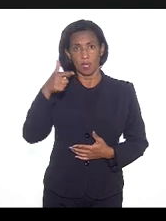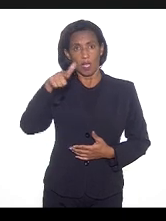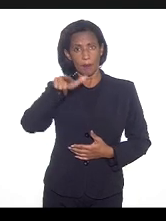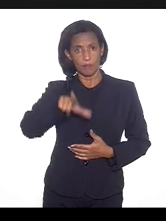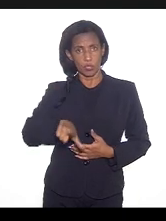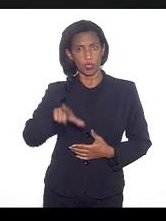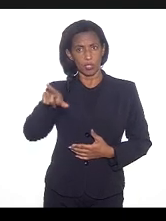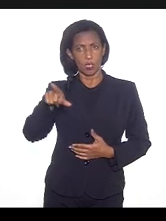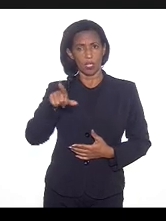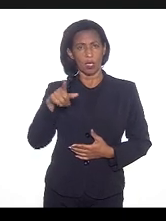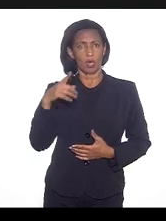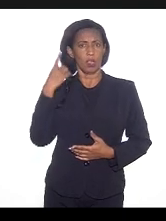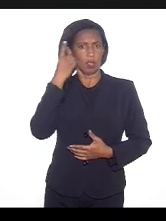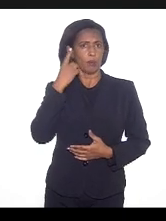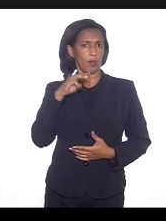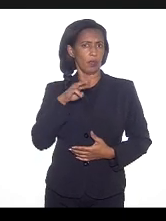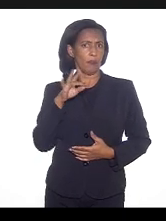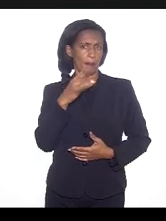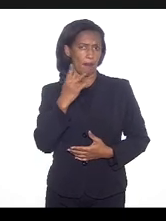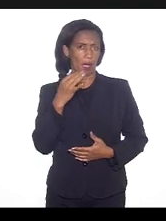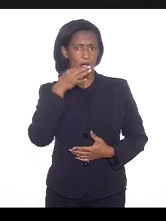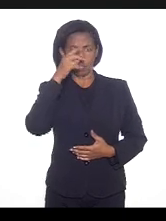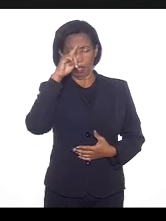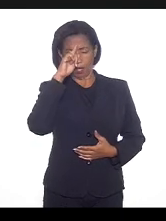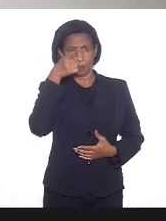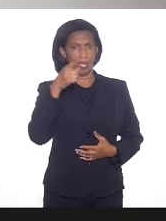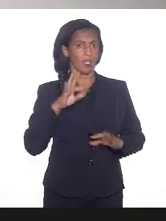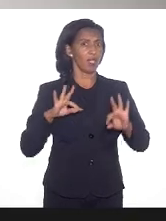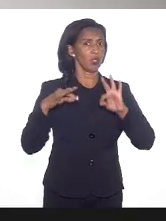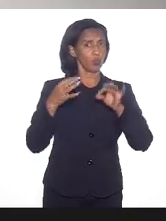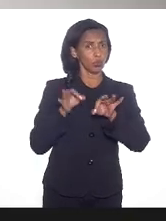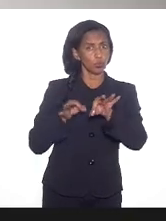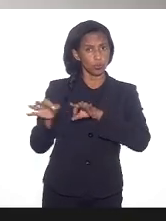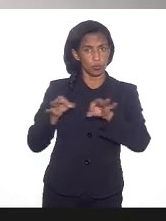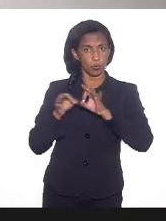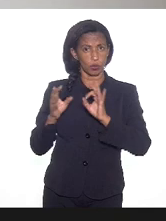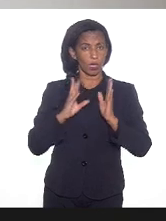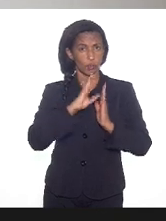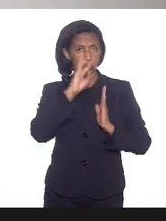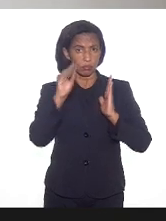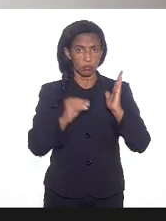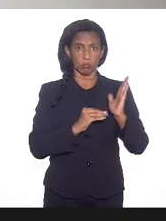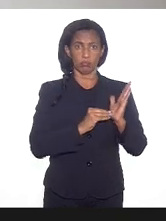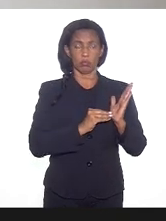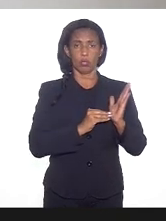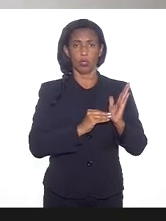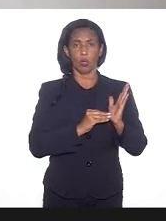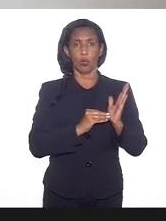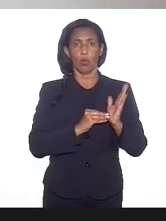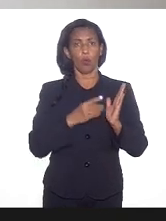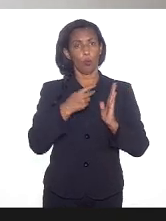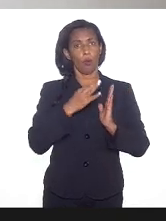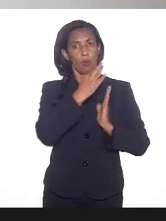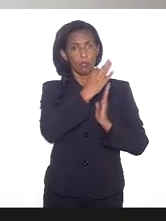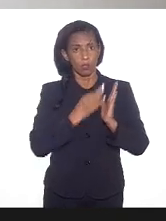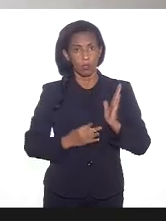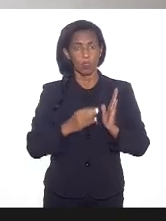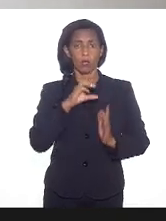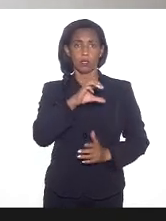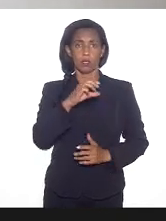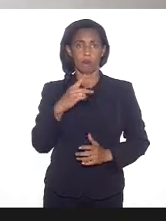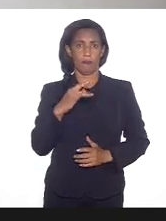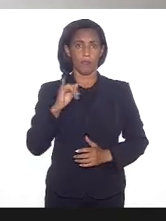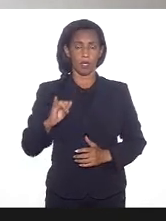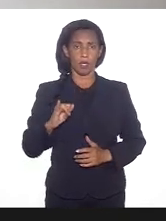nos projetos seguintes. Mas é isso, a ideia é que todos os projetos sejam incorporados como parte do relatório da CPI